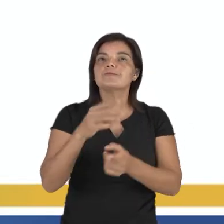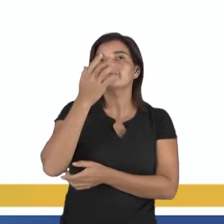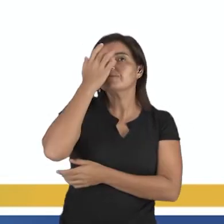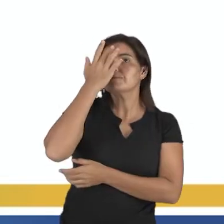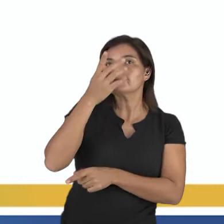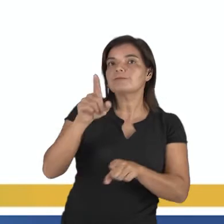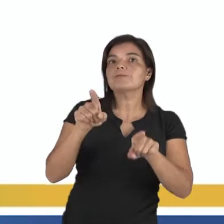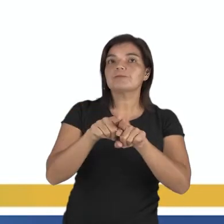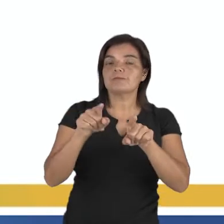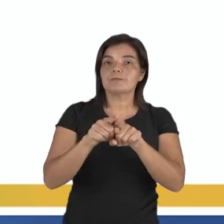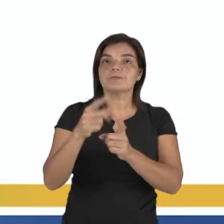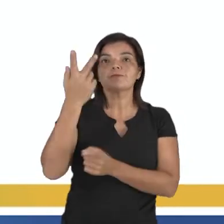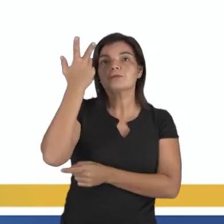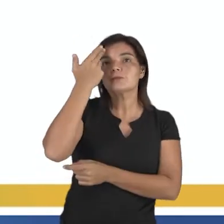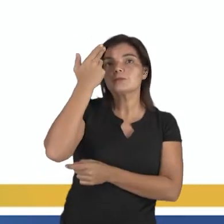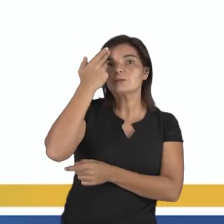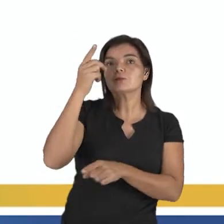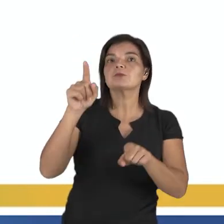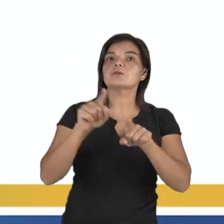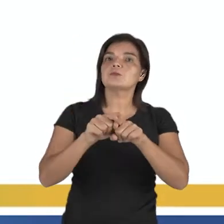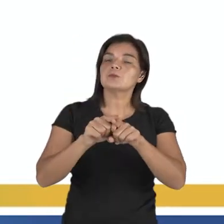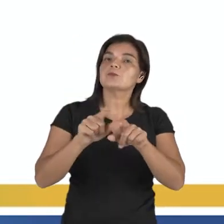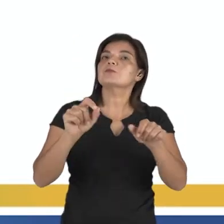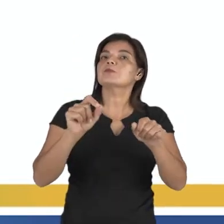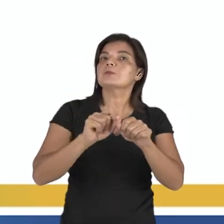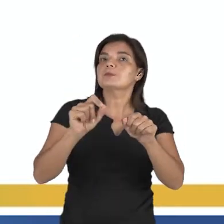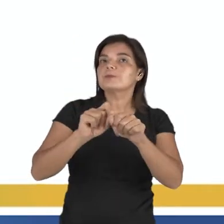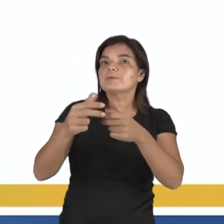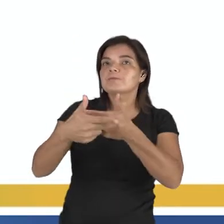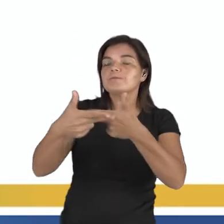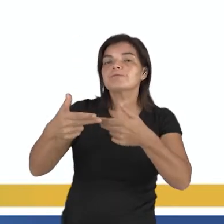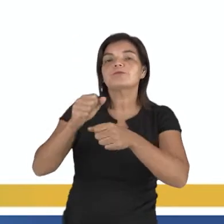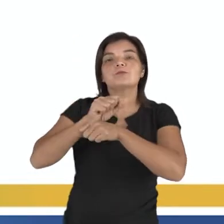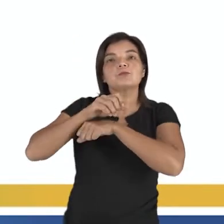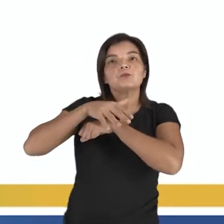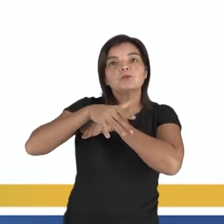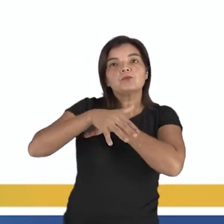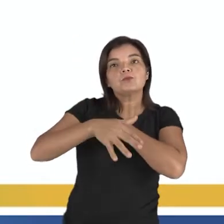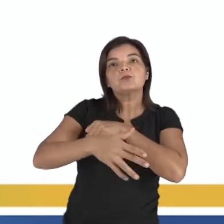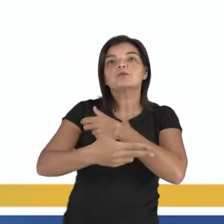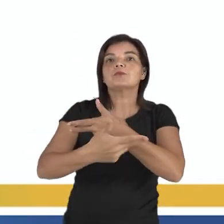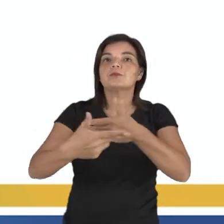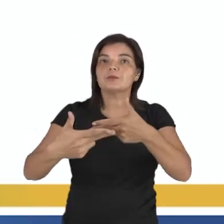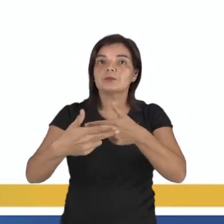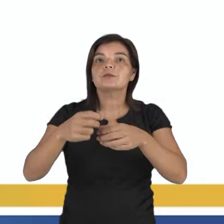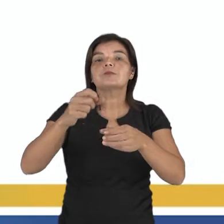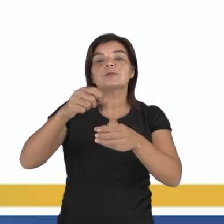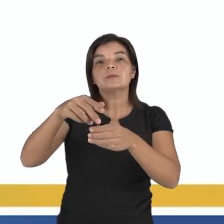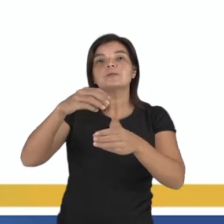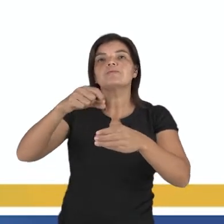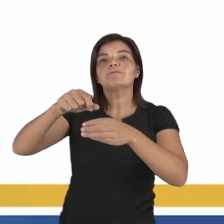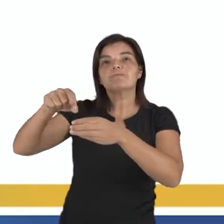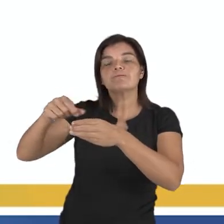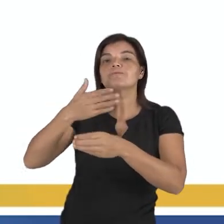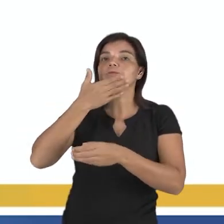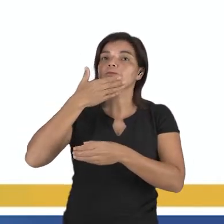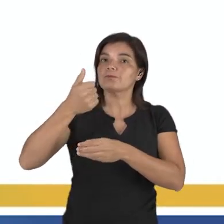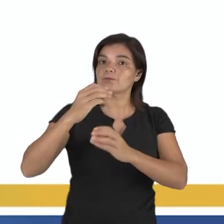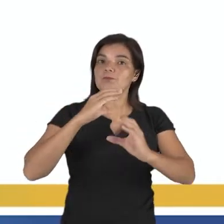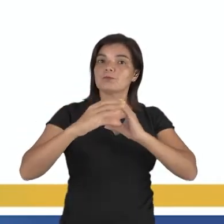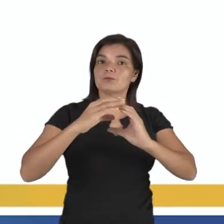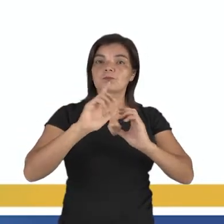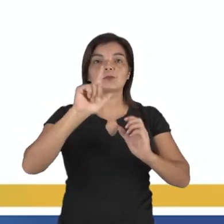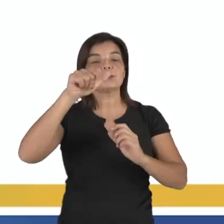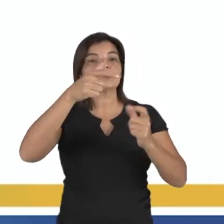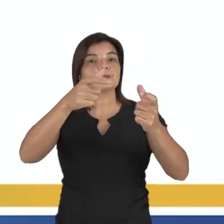pela facilidade em que seus traçados naturais proporcionavam para produzir, escoar produção e efetivar a